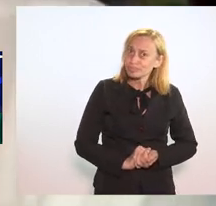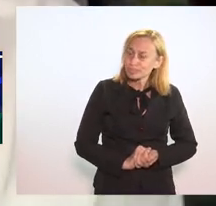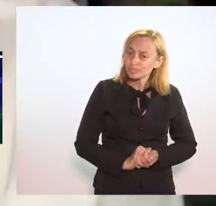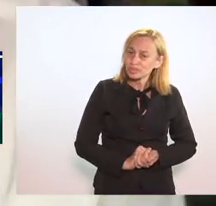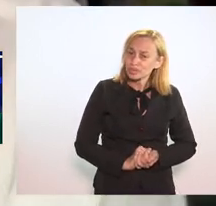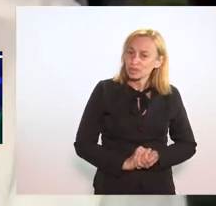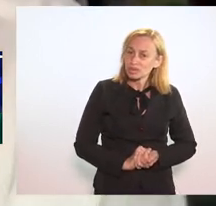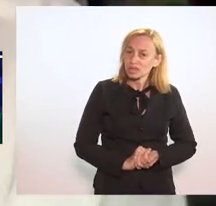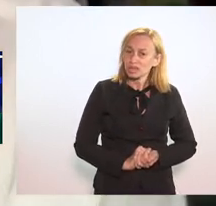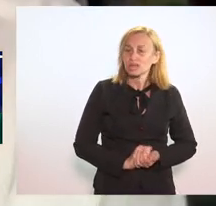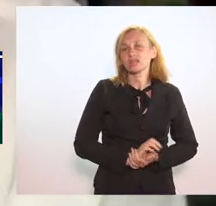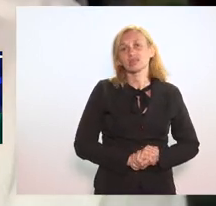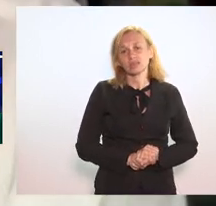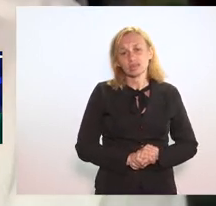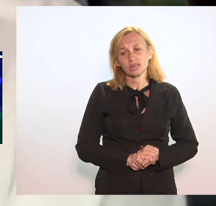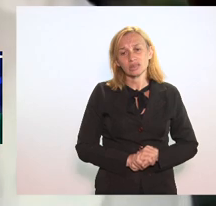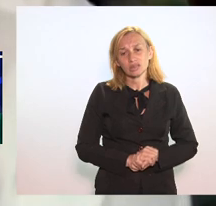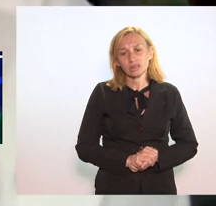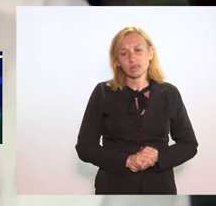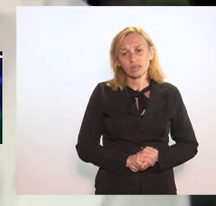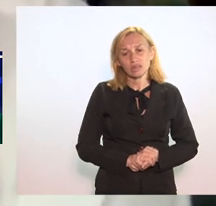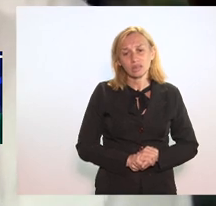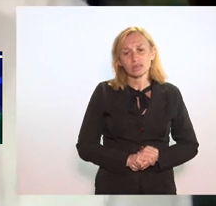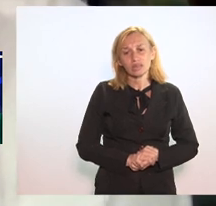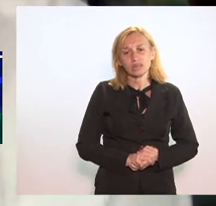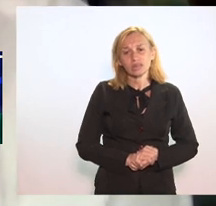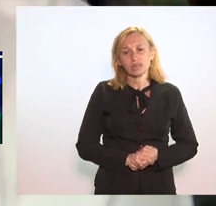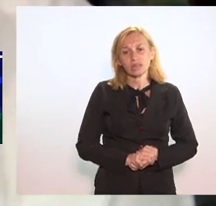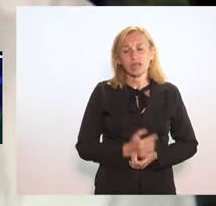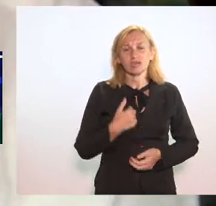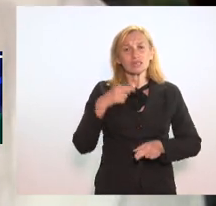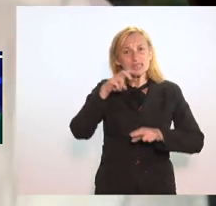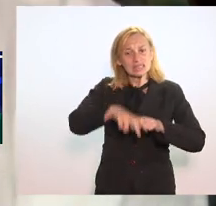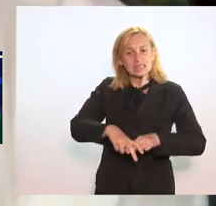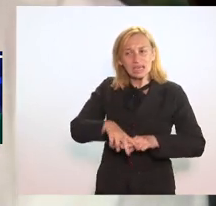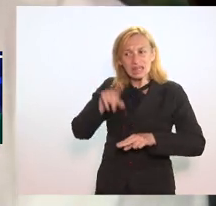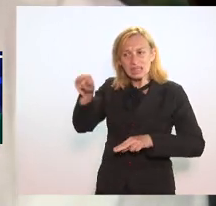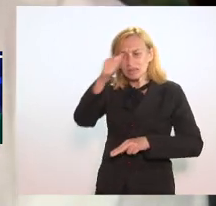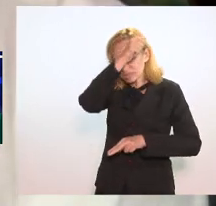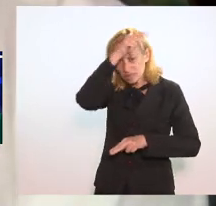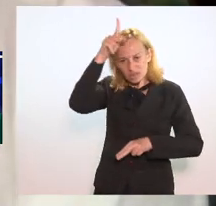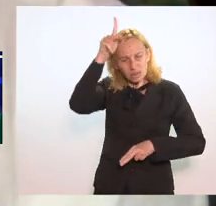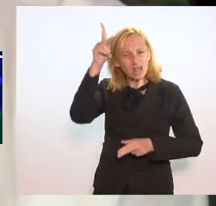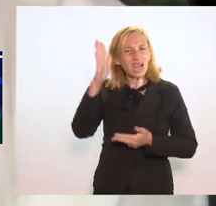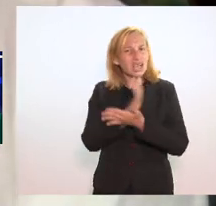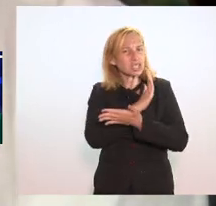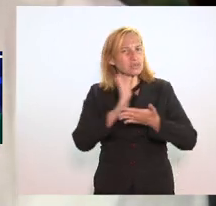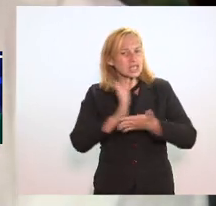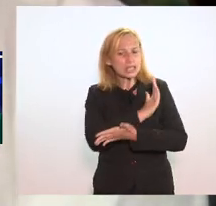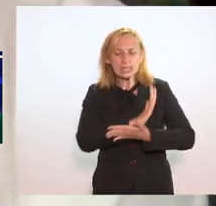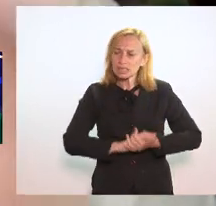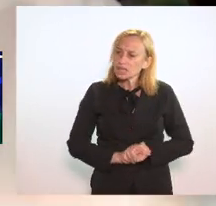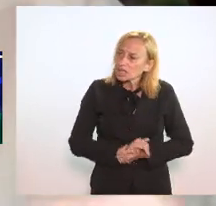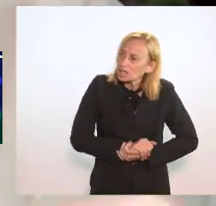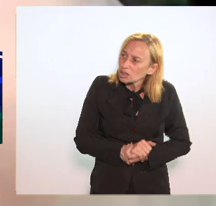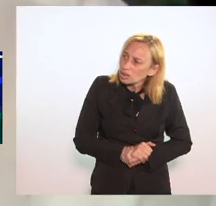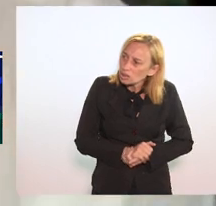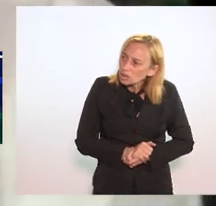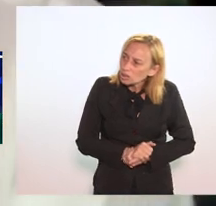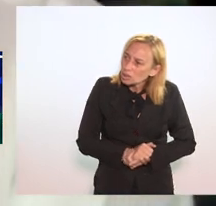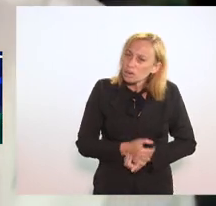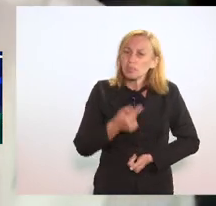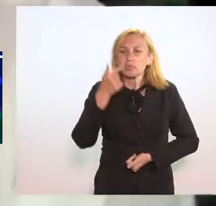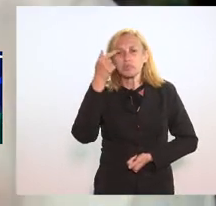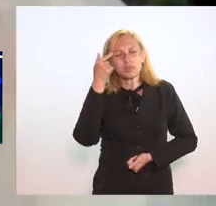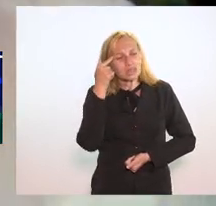segurar eu sentei naquela cadeira Tem muita gente que desde tem que dizer